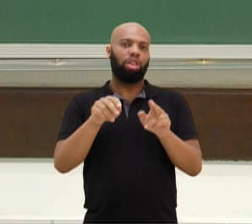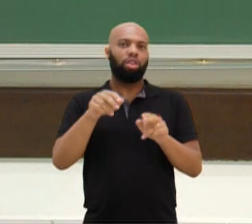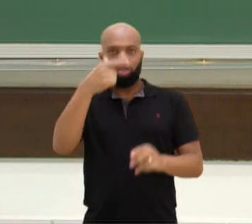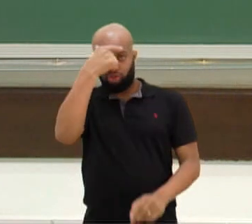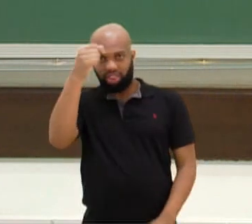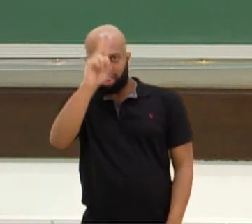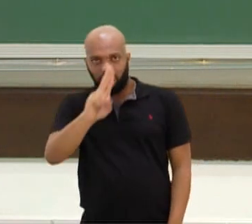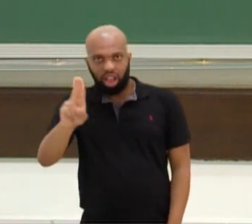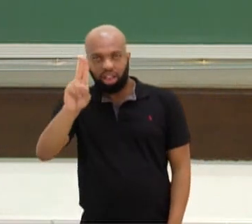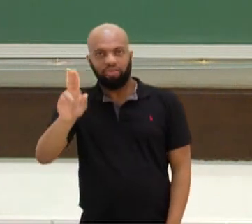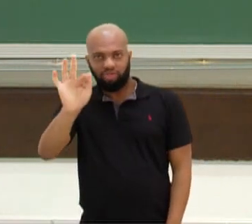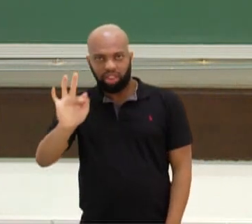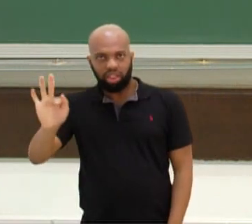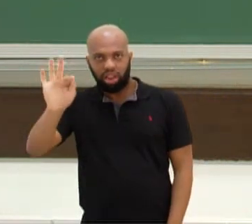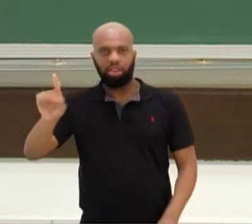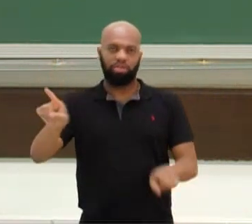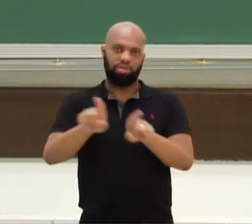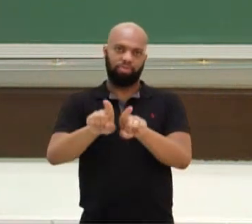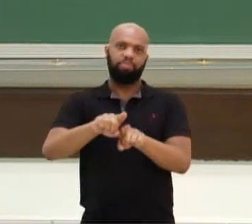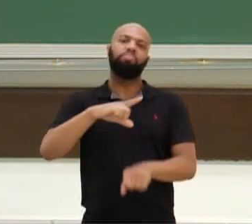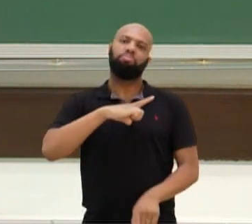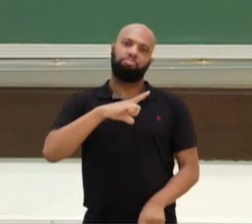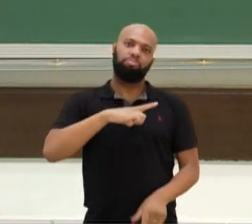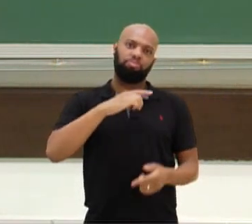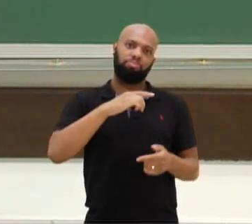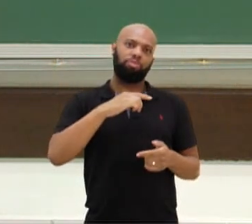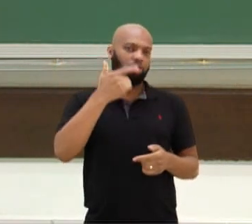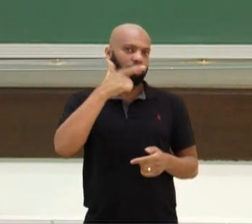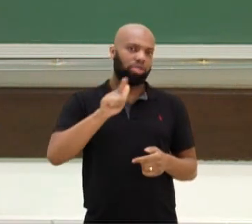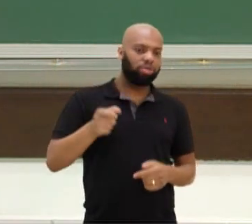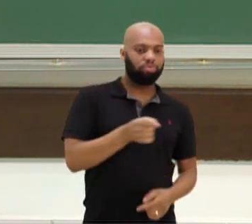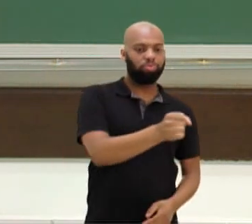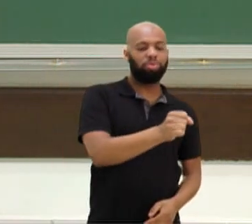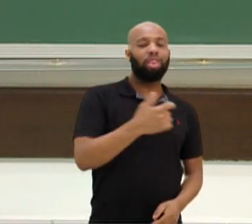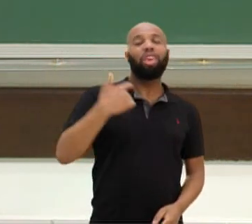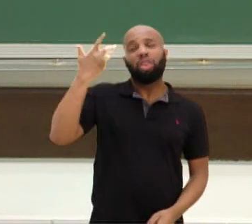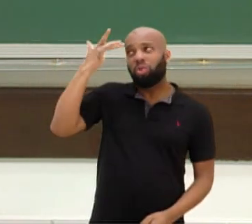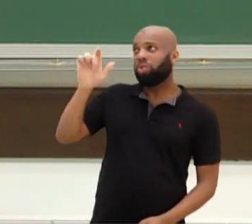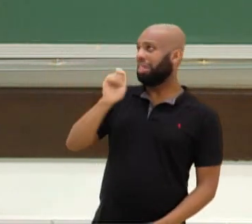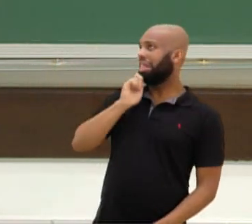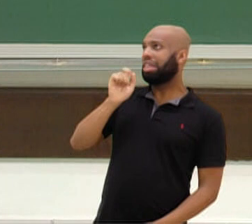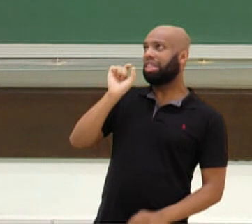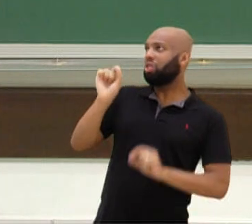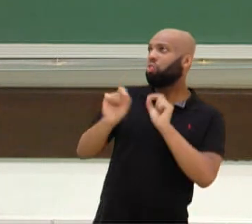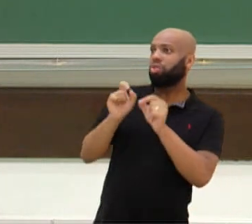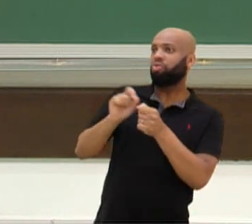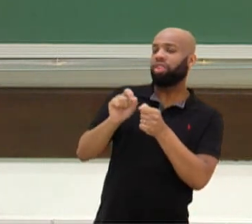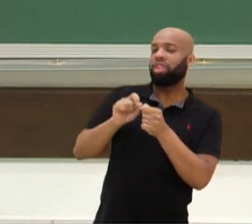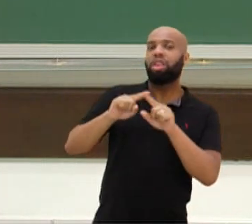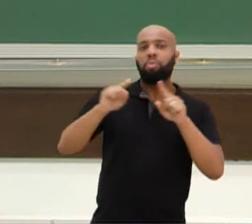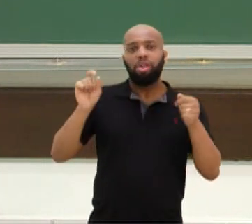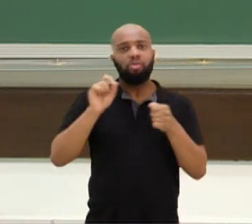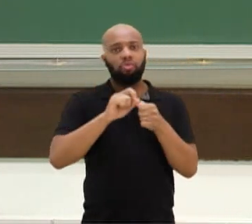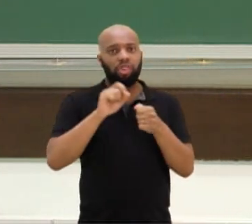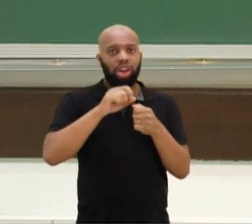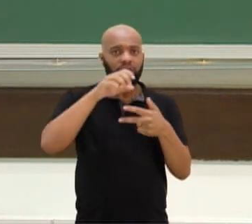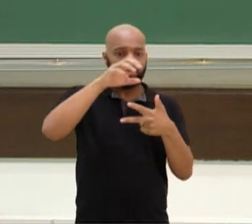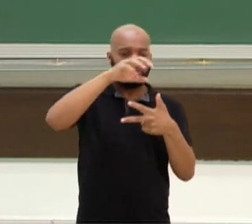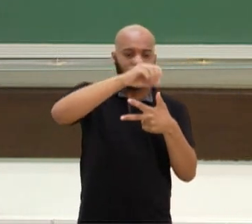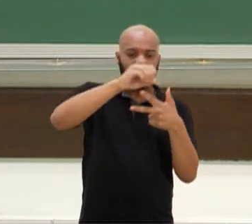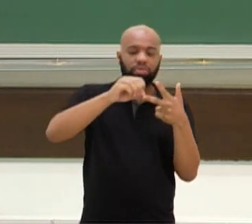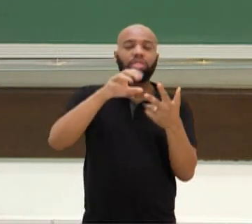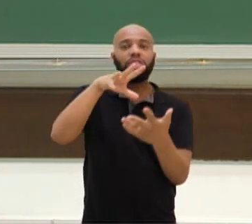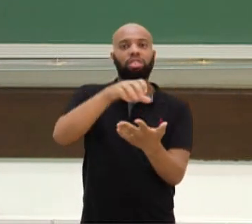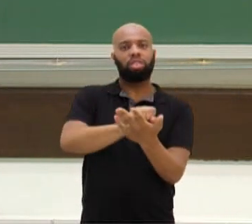tem também. Então façam. Ah, professora, eu não sei o que eu quero fazer da vida ainda, não vou fazer o Enem. Faça o Enem e garanta nessa parte, depois